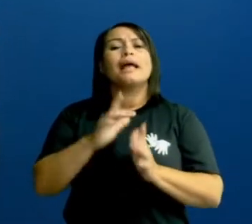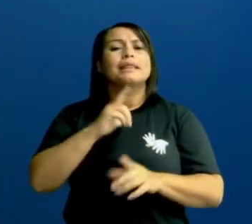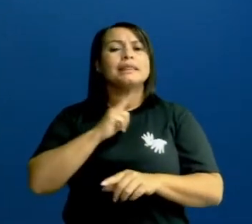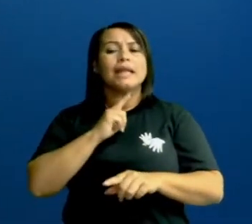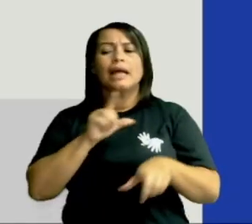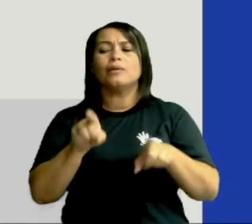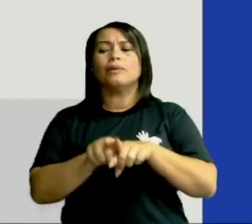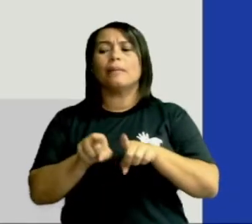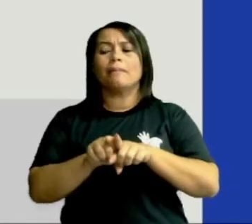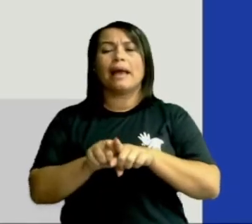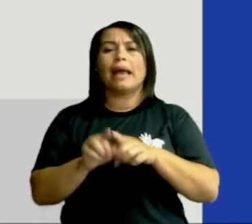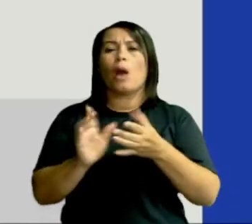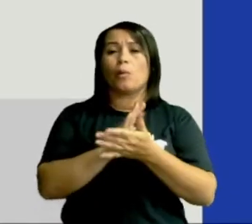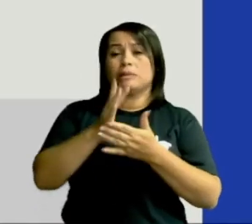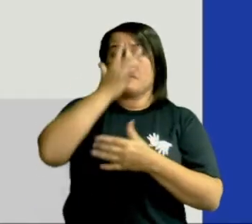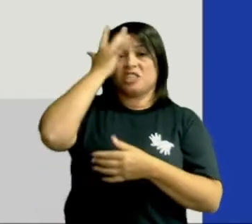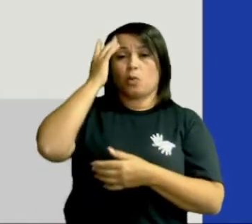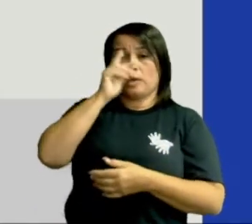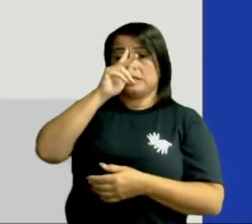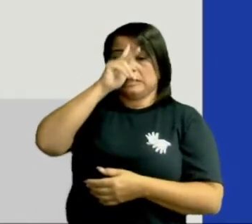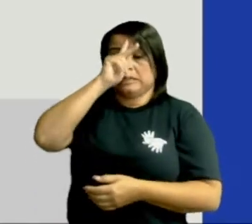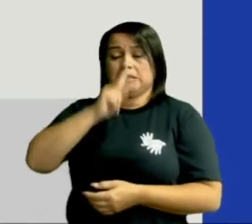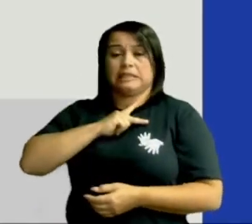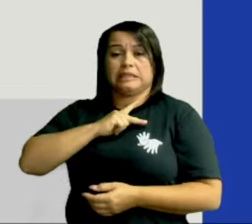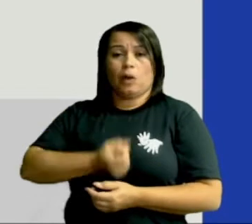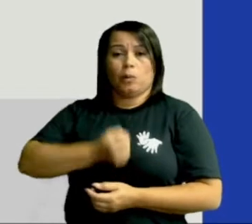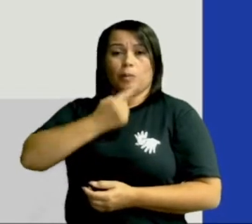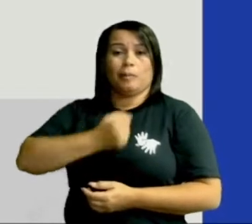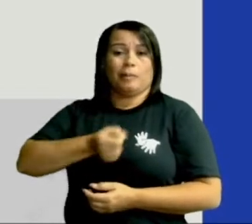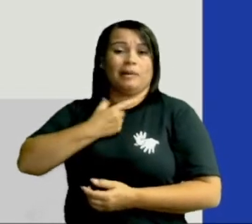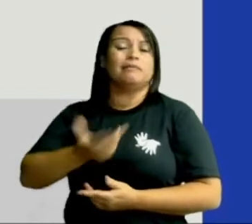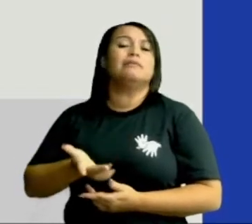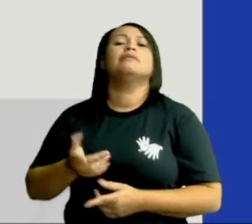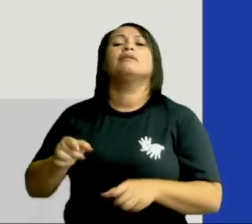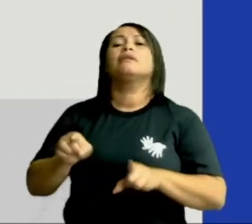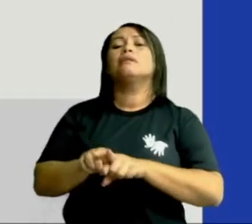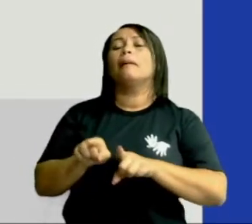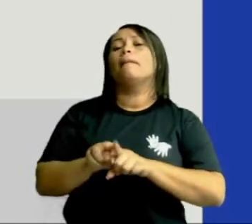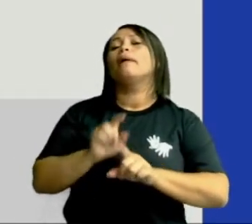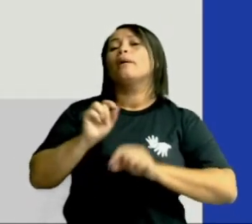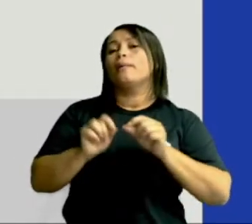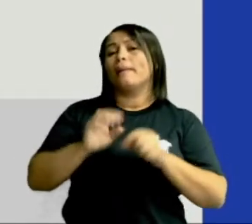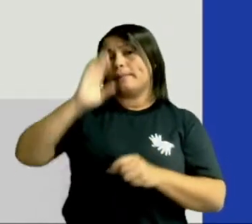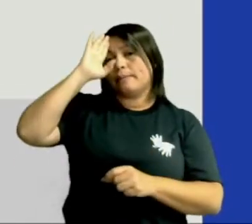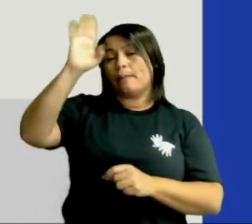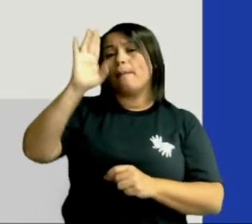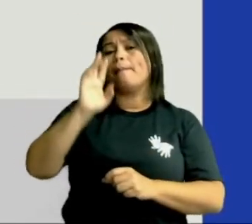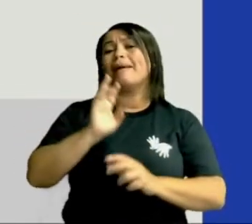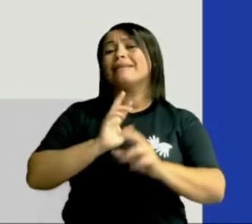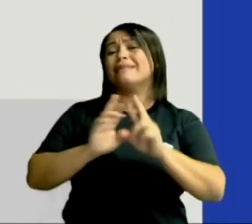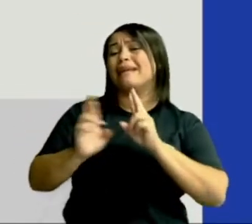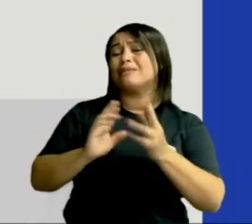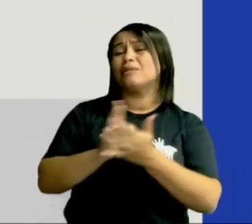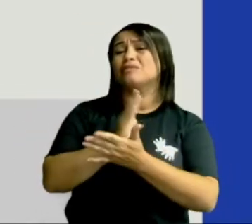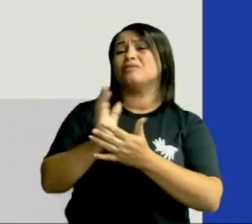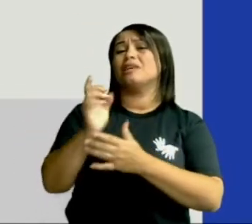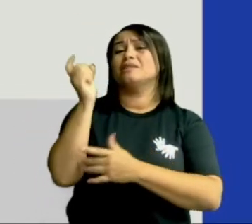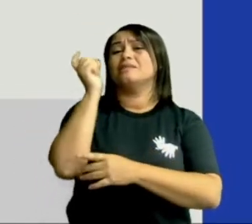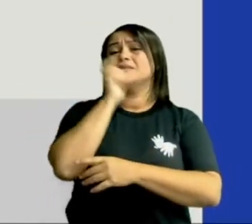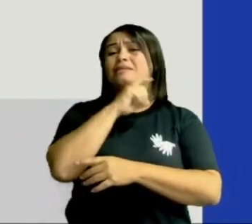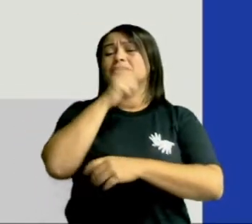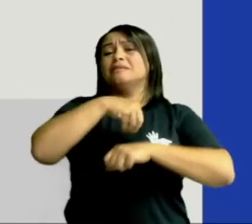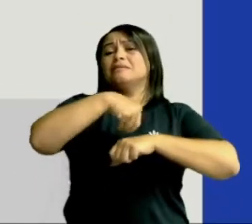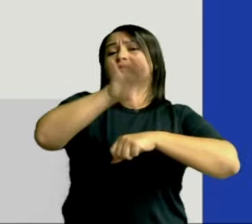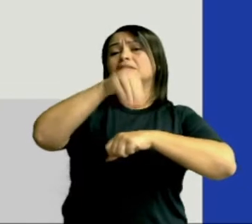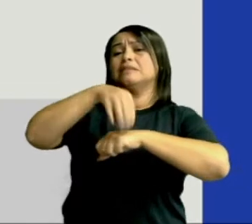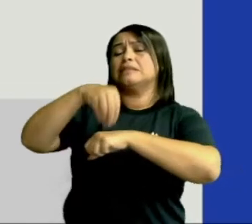à automedicação que percebe-se hoje, em que, principalmente em relação às fake news, que observamos muito